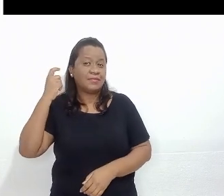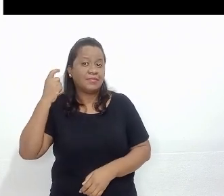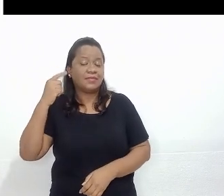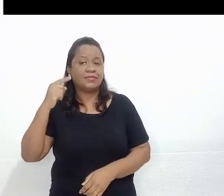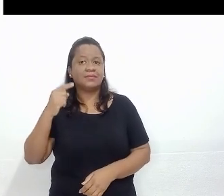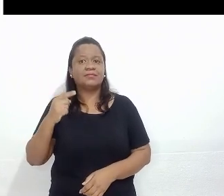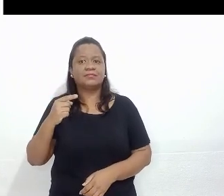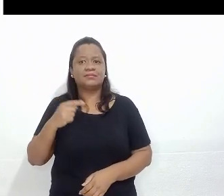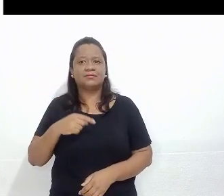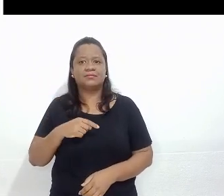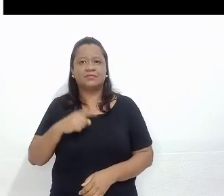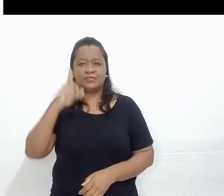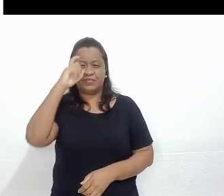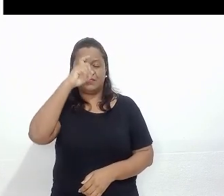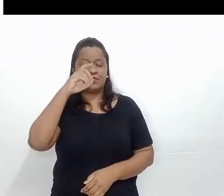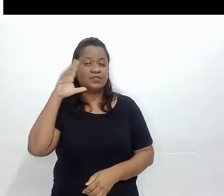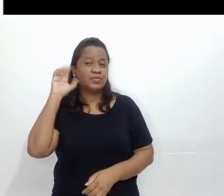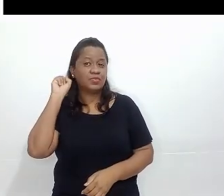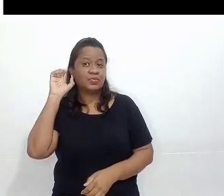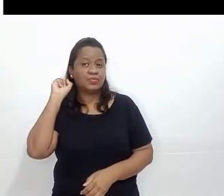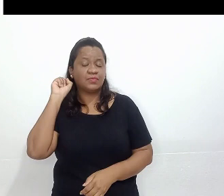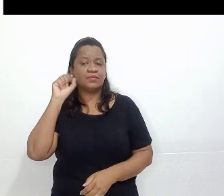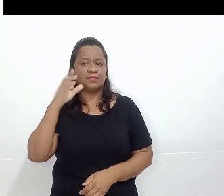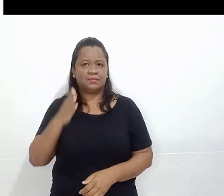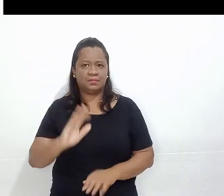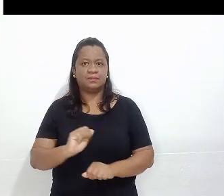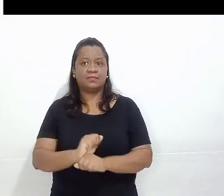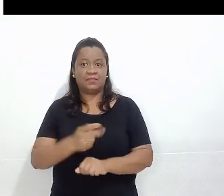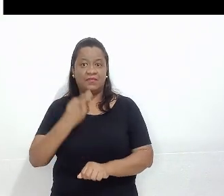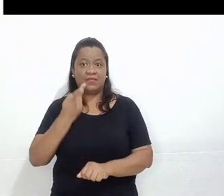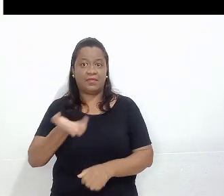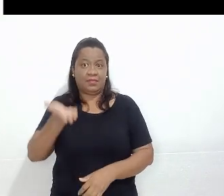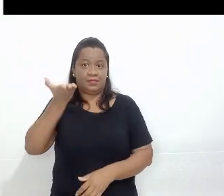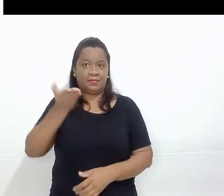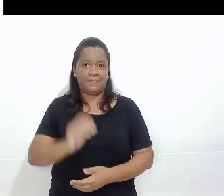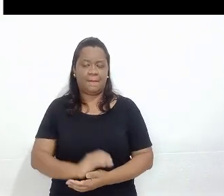para ouvir. Peraí, tá todo mundo máximo, vai lá, fala bem alto.